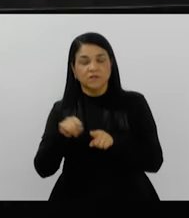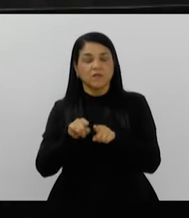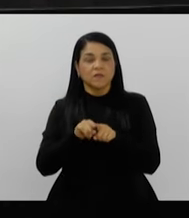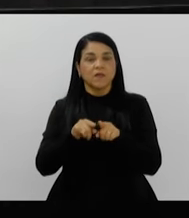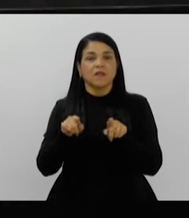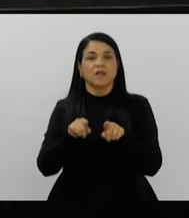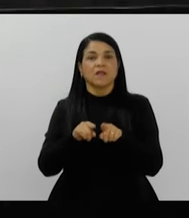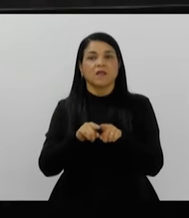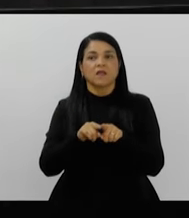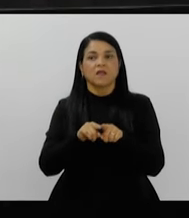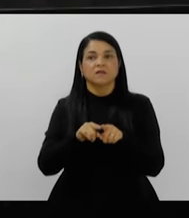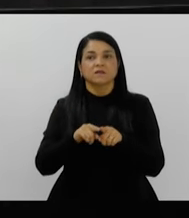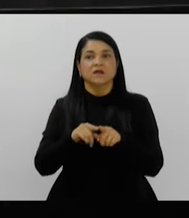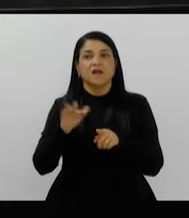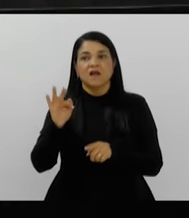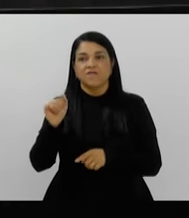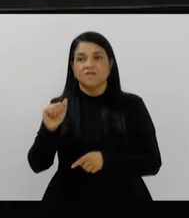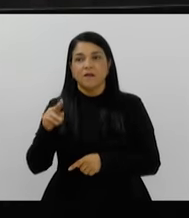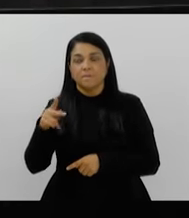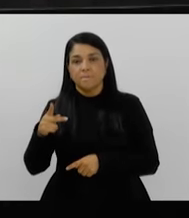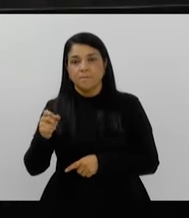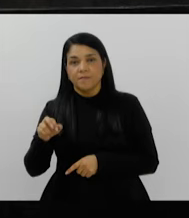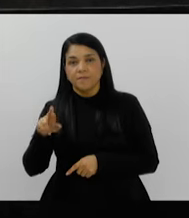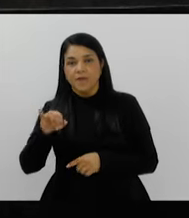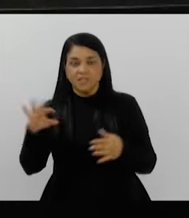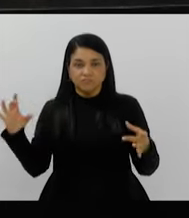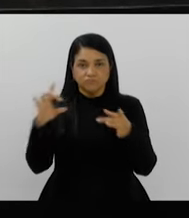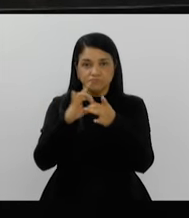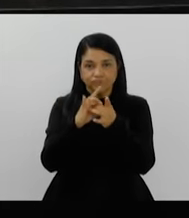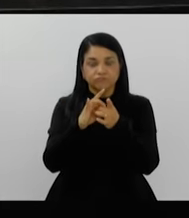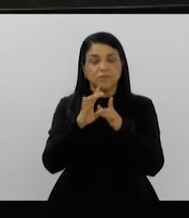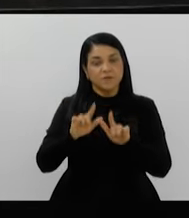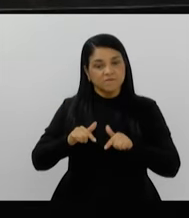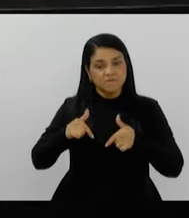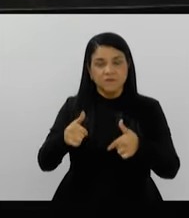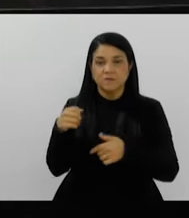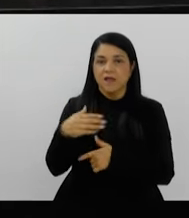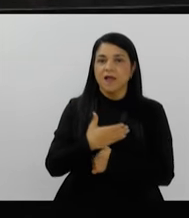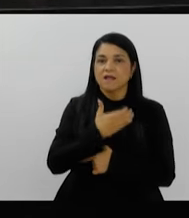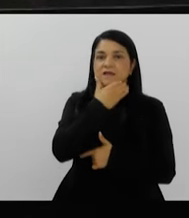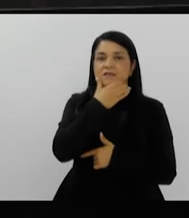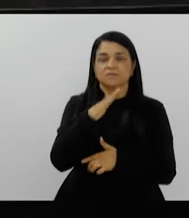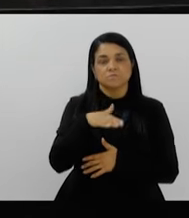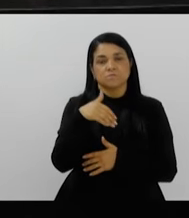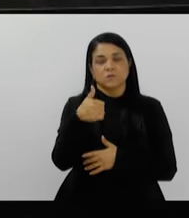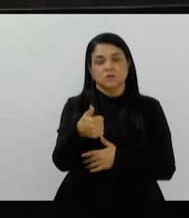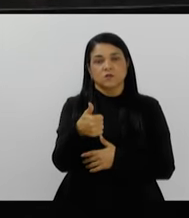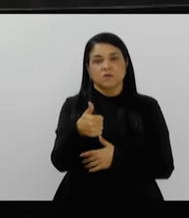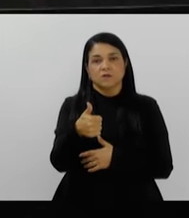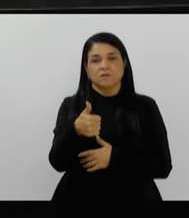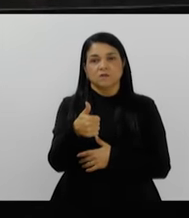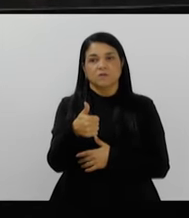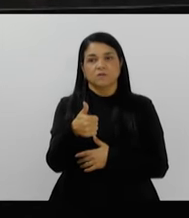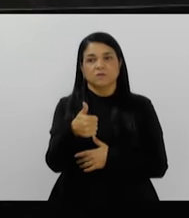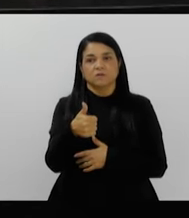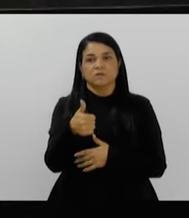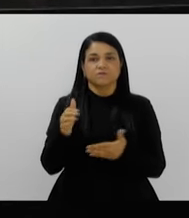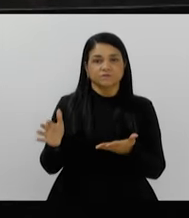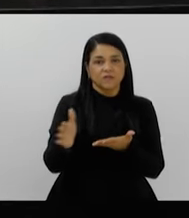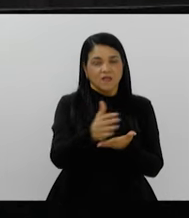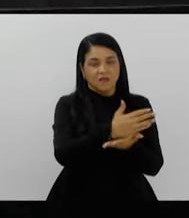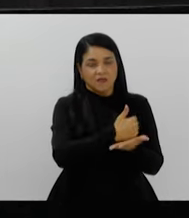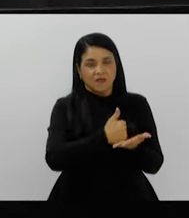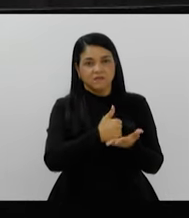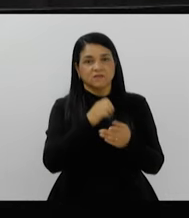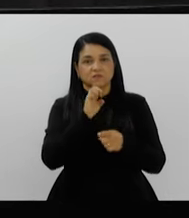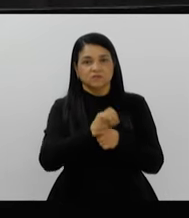peso da FAPERJ, articulados para que nós enfrentemos a crise, melhoremos, projetemos a arrecadação